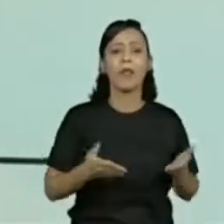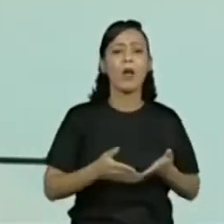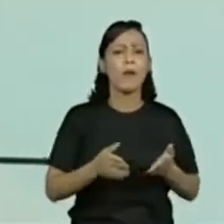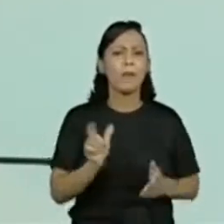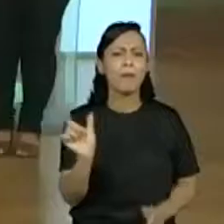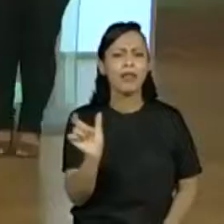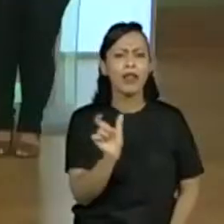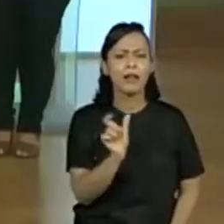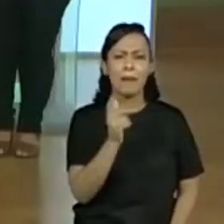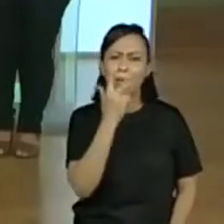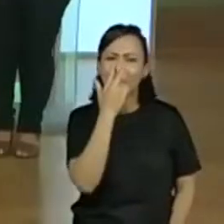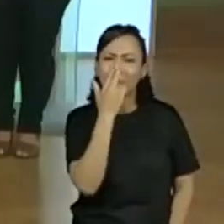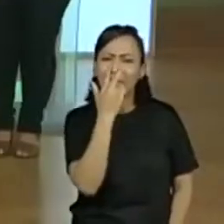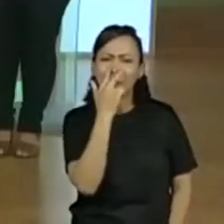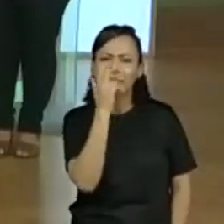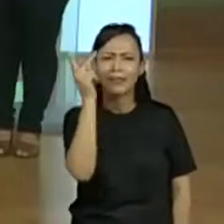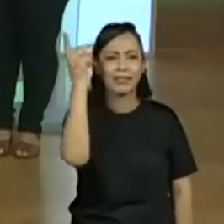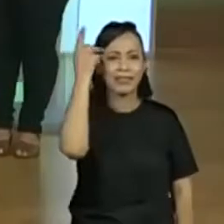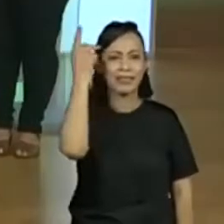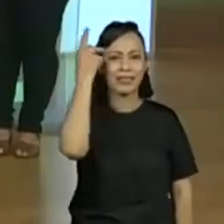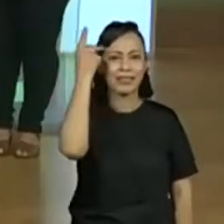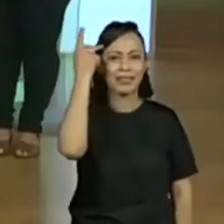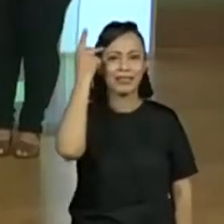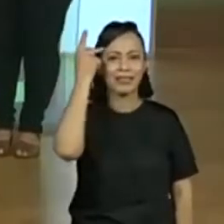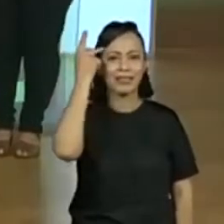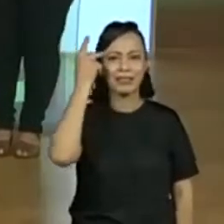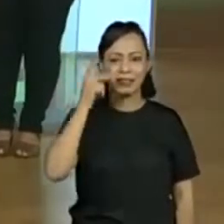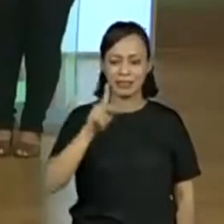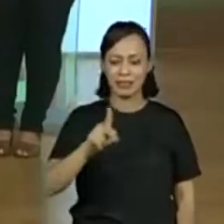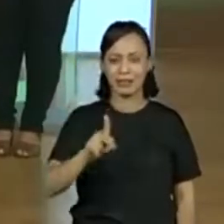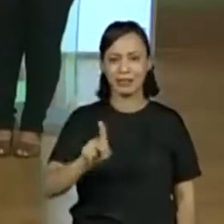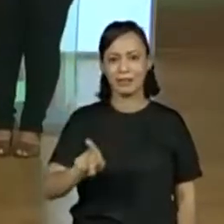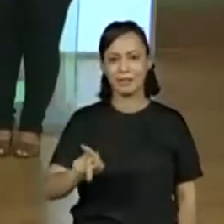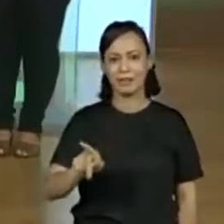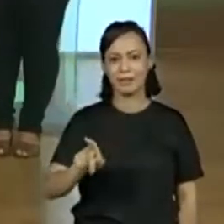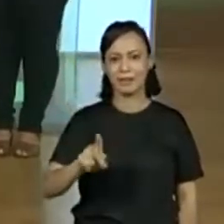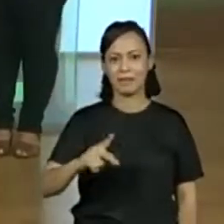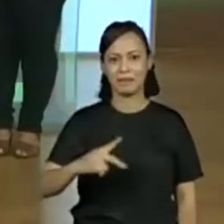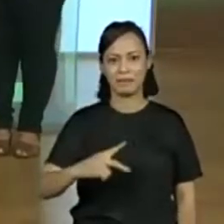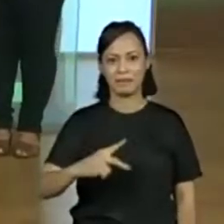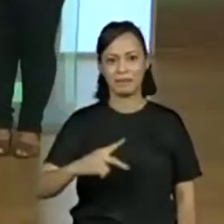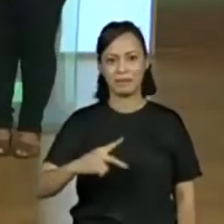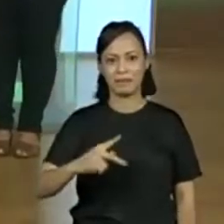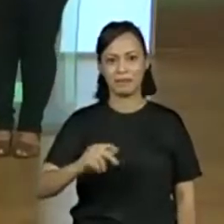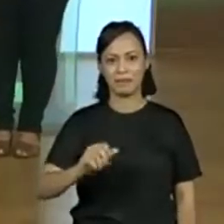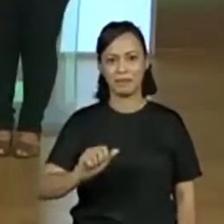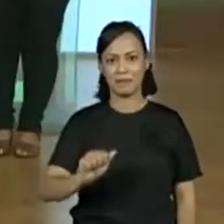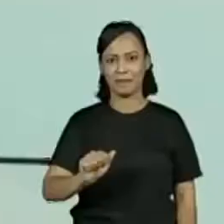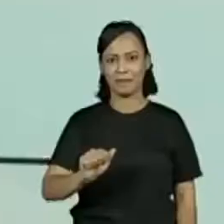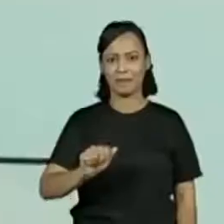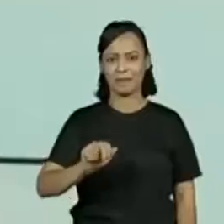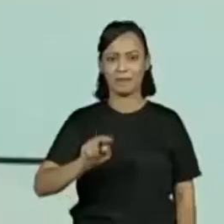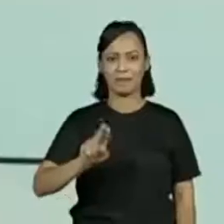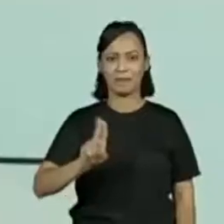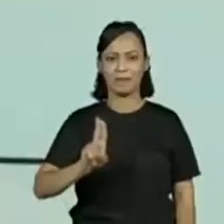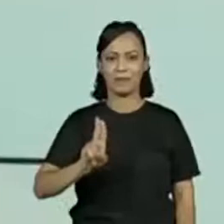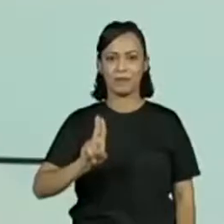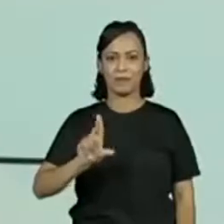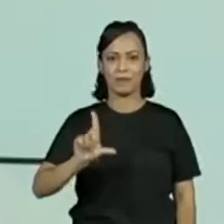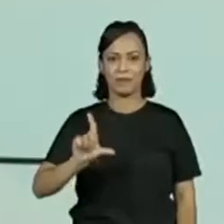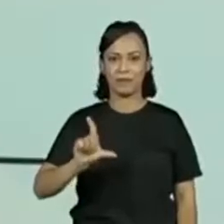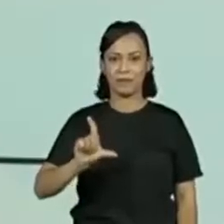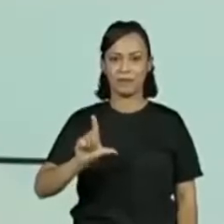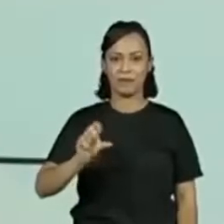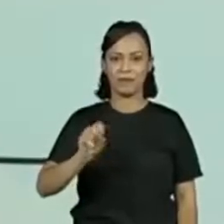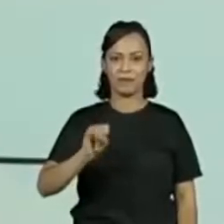paulista pau Paula vem nos olhar aqui primeiro vamos lá o